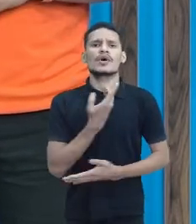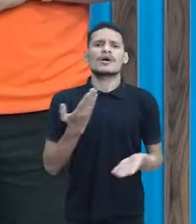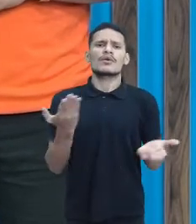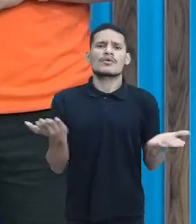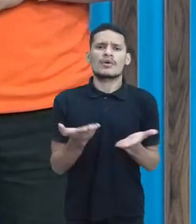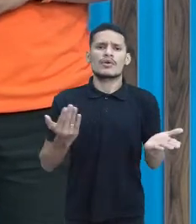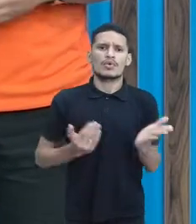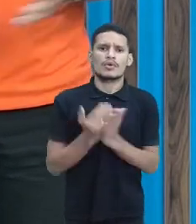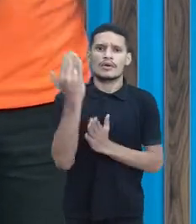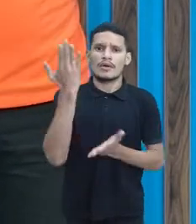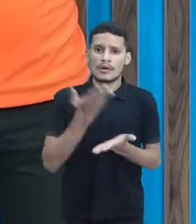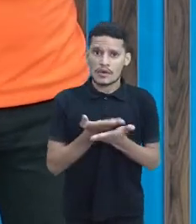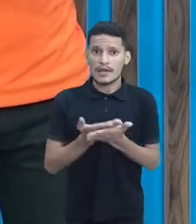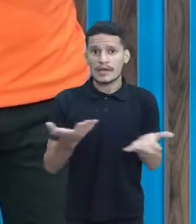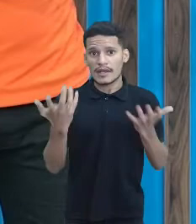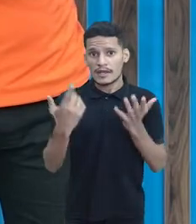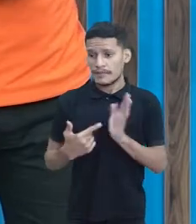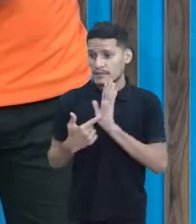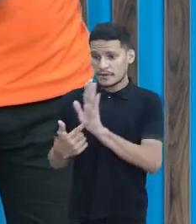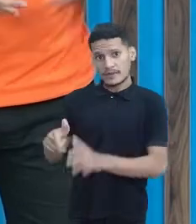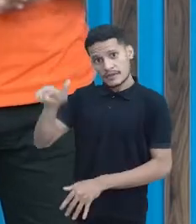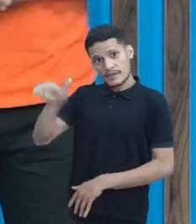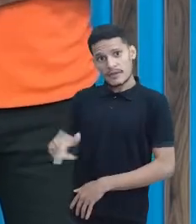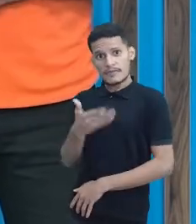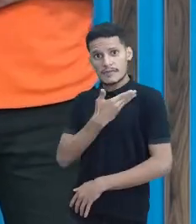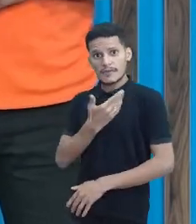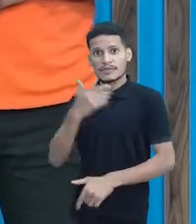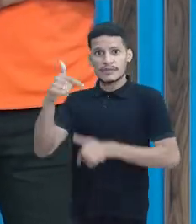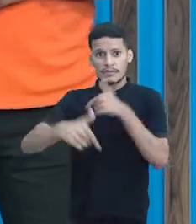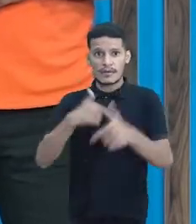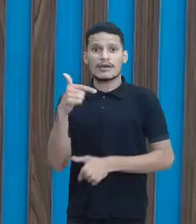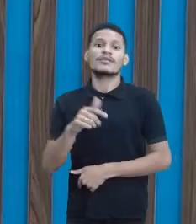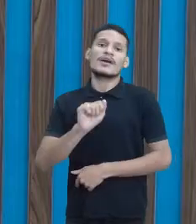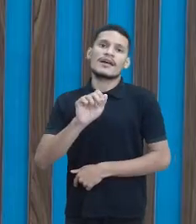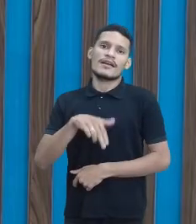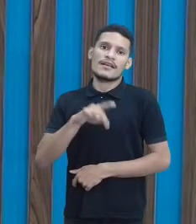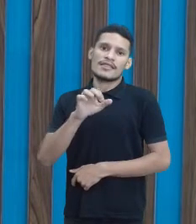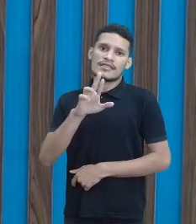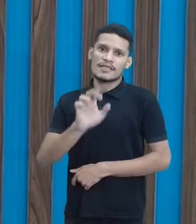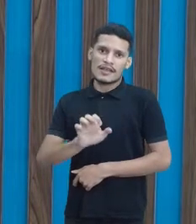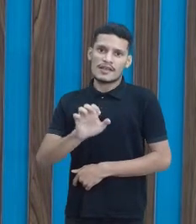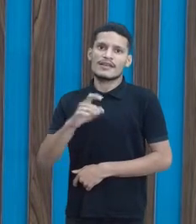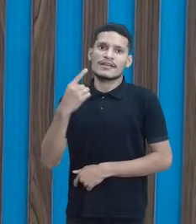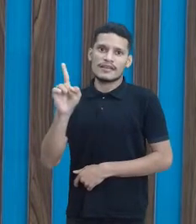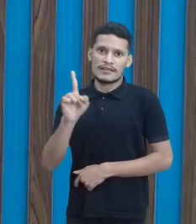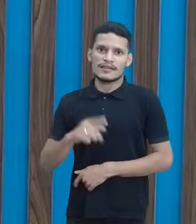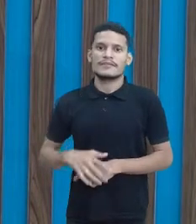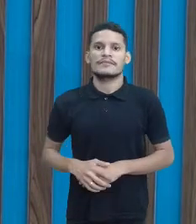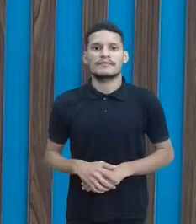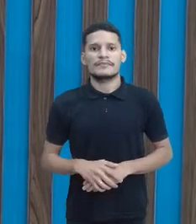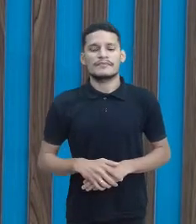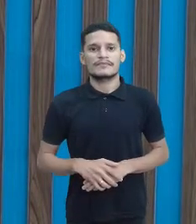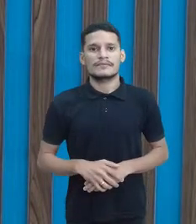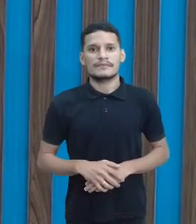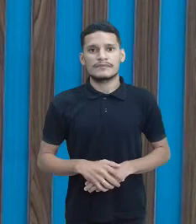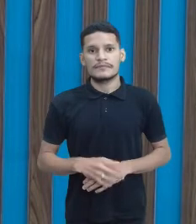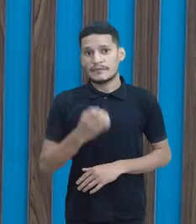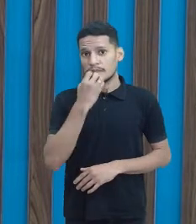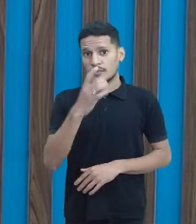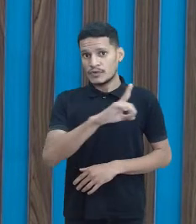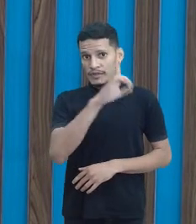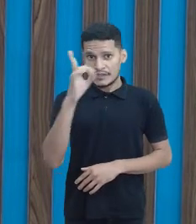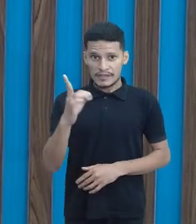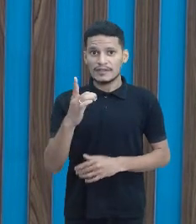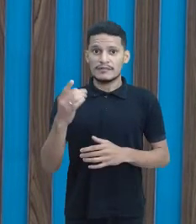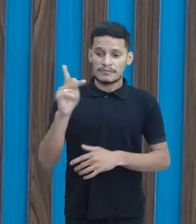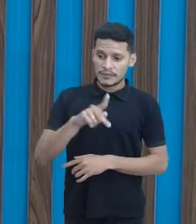aula. Eu gostaria de apresentar o meu colega de trabalho, o excelente professor André Riceliano. Bom dia aí, professor, que